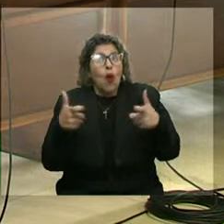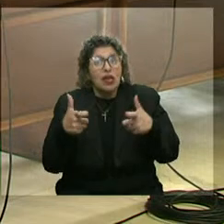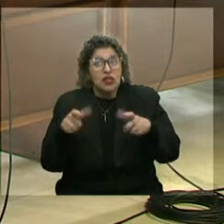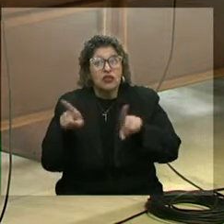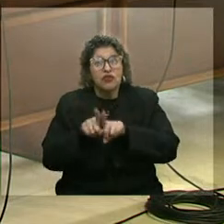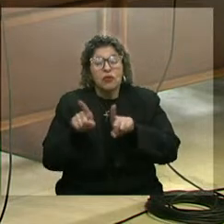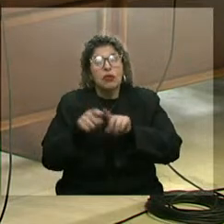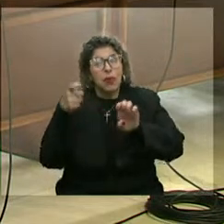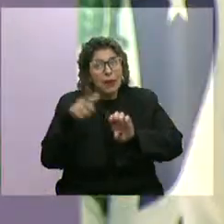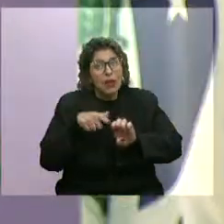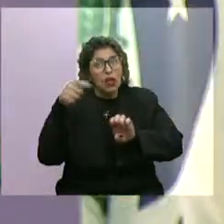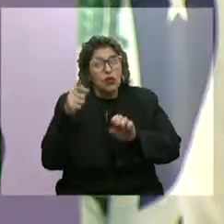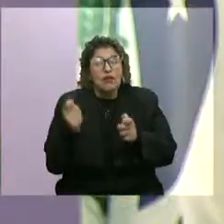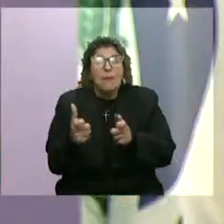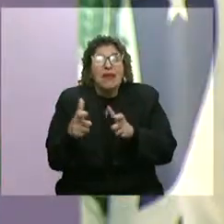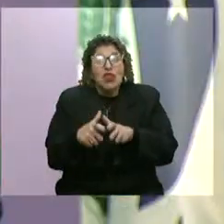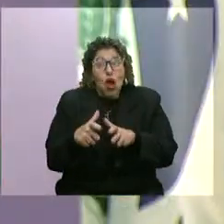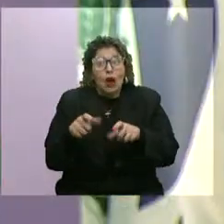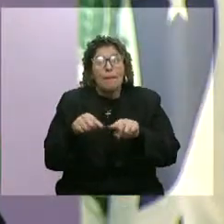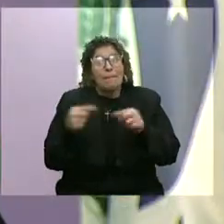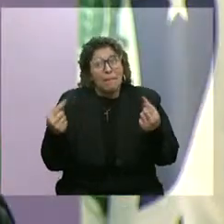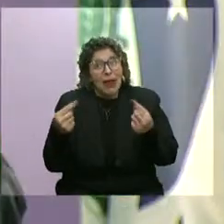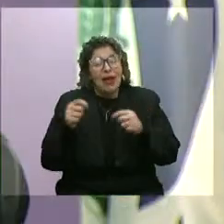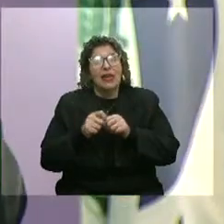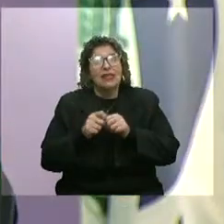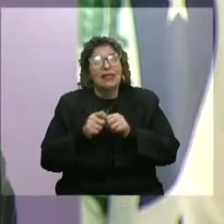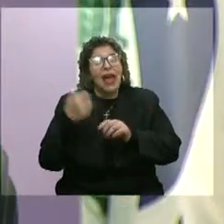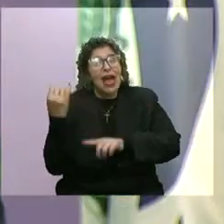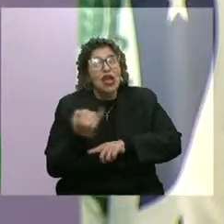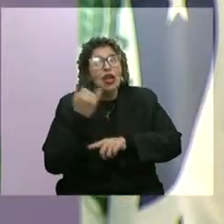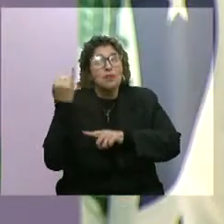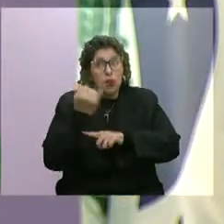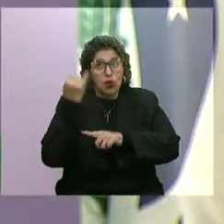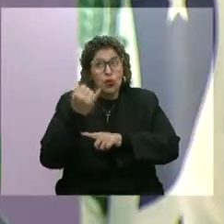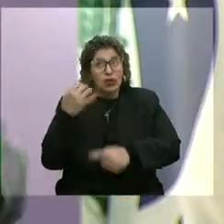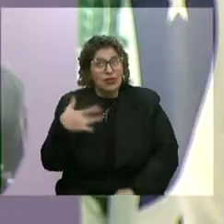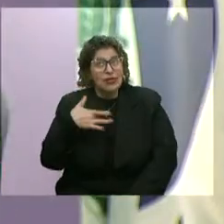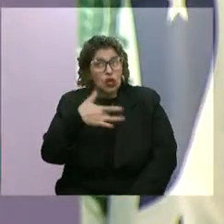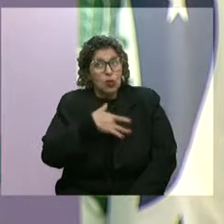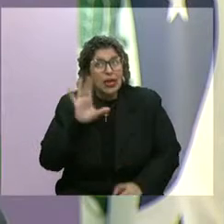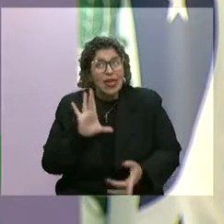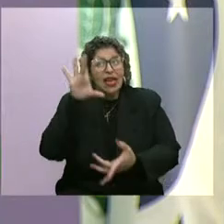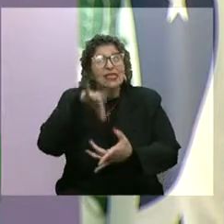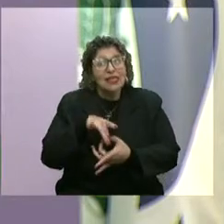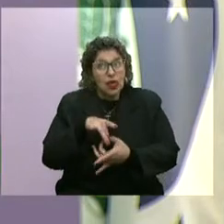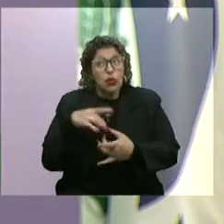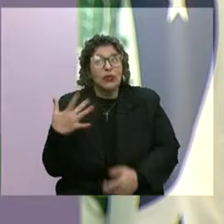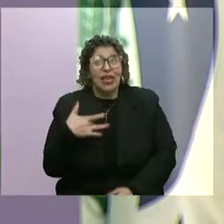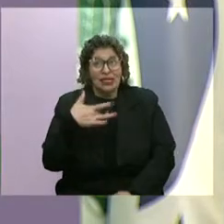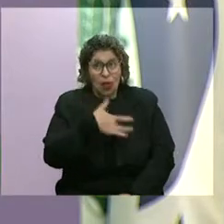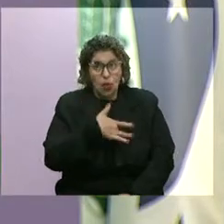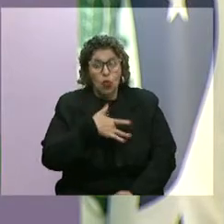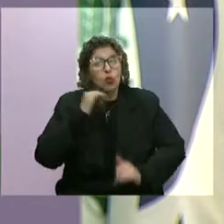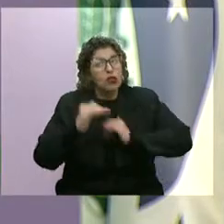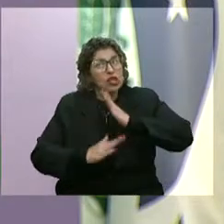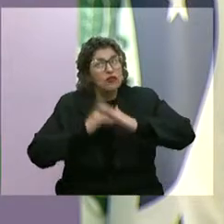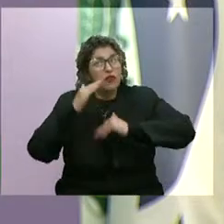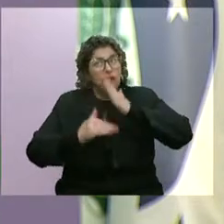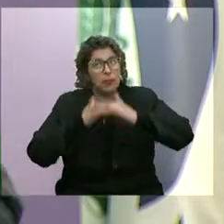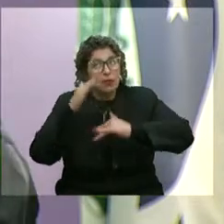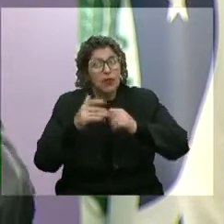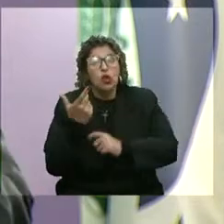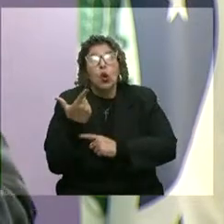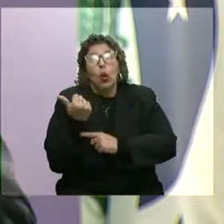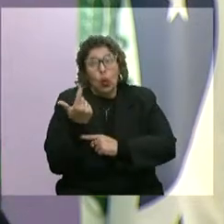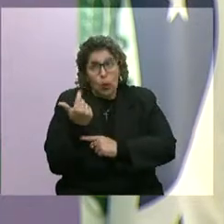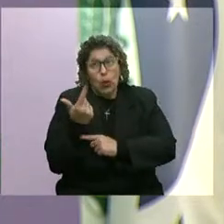porque os empreendedores são um número menor, mas eles trazem muito a importância da saúde, a conexão da saúde com o desenvolvimento